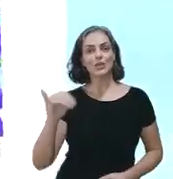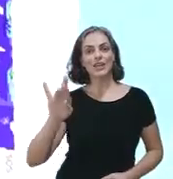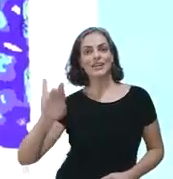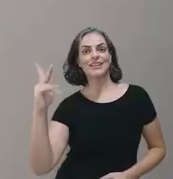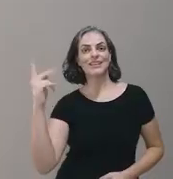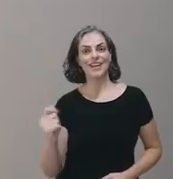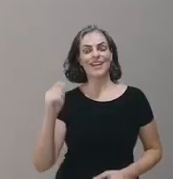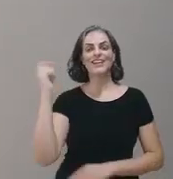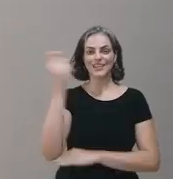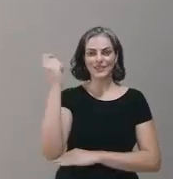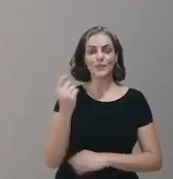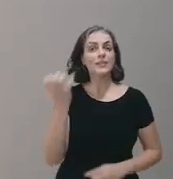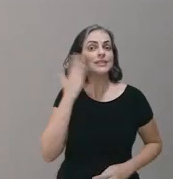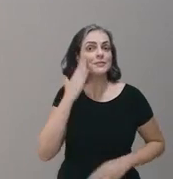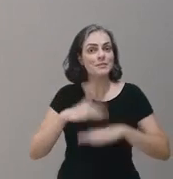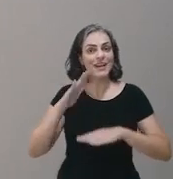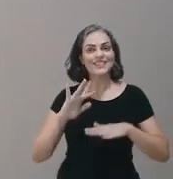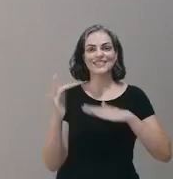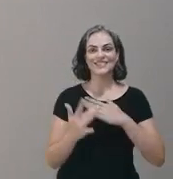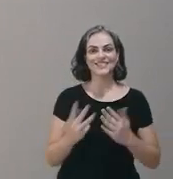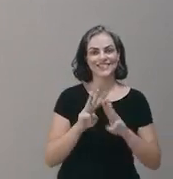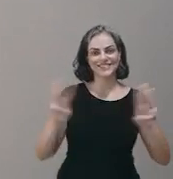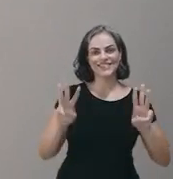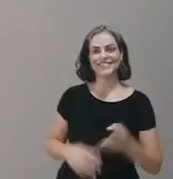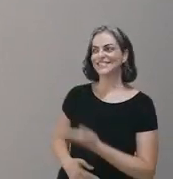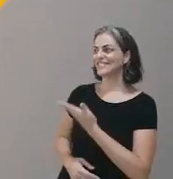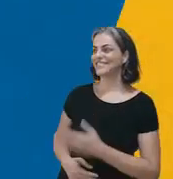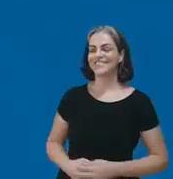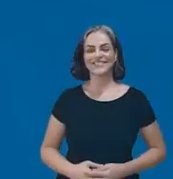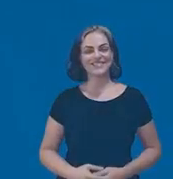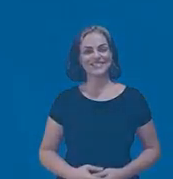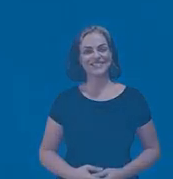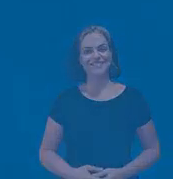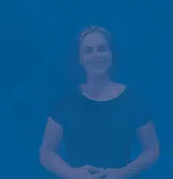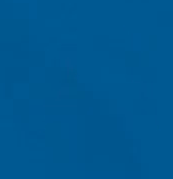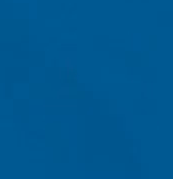no Rio Grande do Sul. Para saber mais, acesse o site e as redes sociais do MDR.